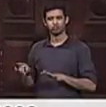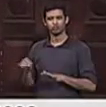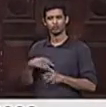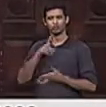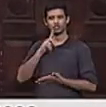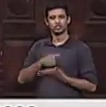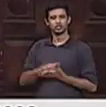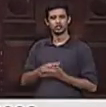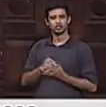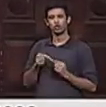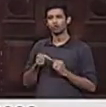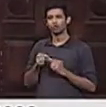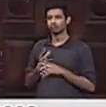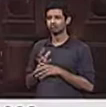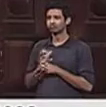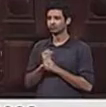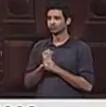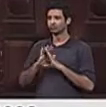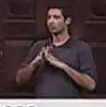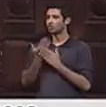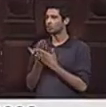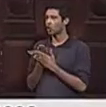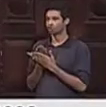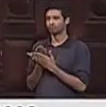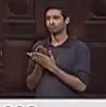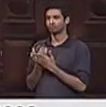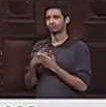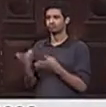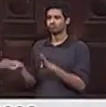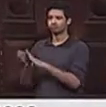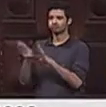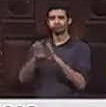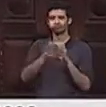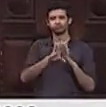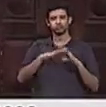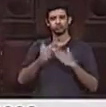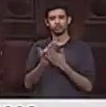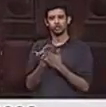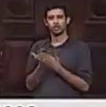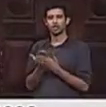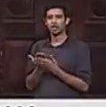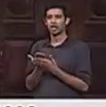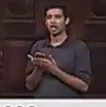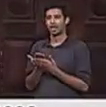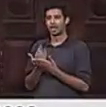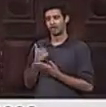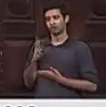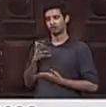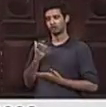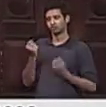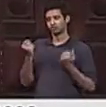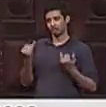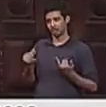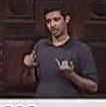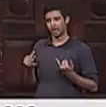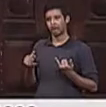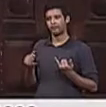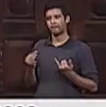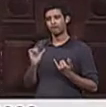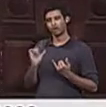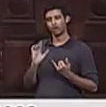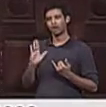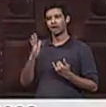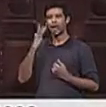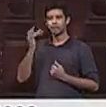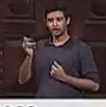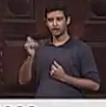relativa ao fechamento das 15 escolas, né? Eu ontem toquei nesse assunto, vou desenvolvê-lo um pouco melhor amanhã, mas de certo